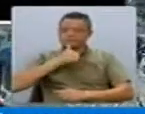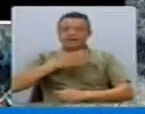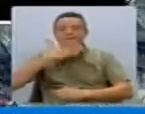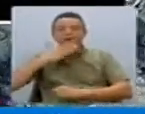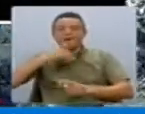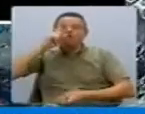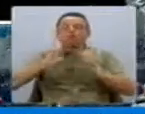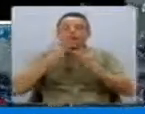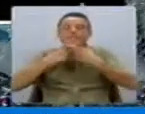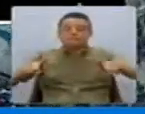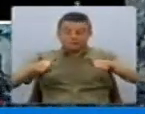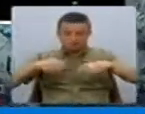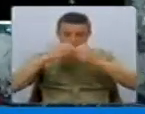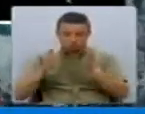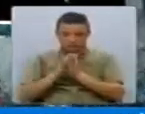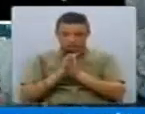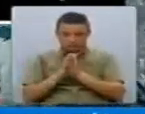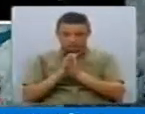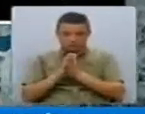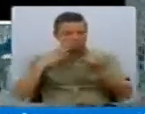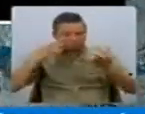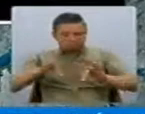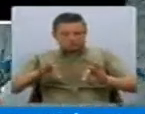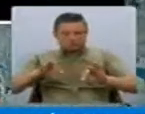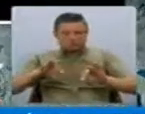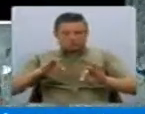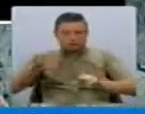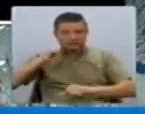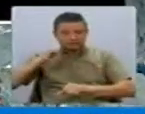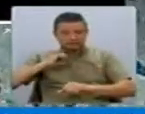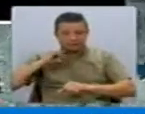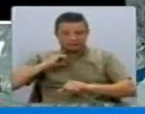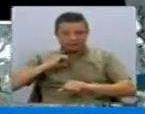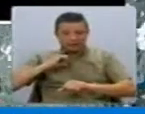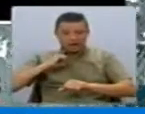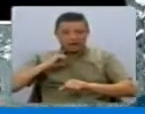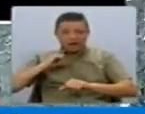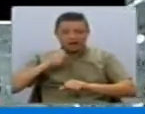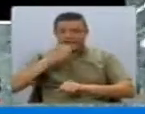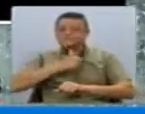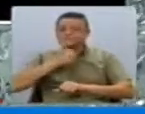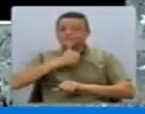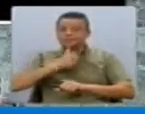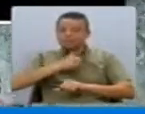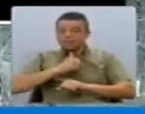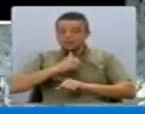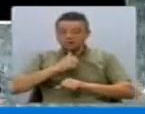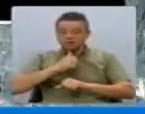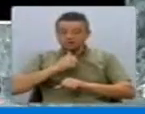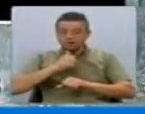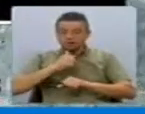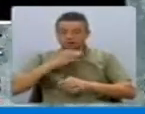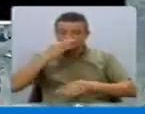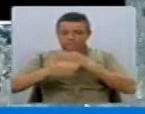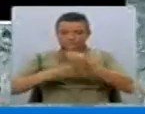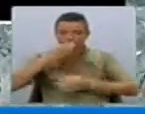que as distingue, no fundo? Bom, de uma maneira muito simples, quando falamos em anãs castanhas e anãs vermelhas, estamos a falar quase como